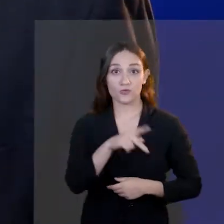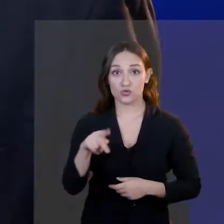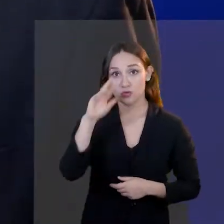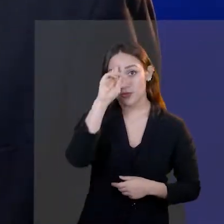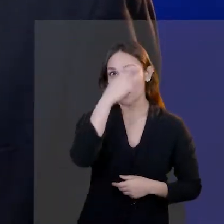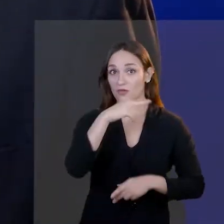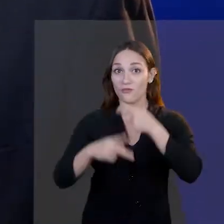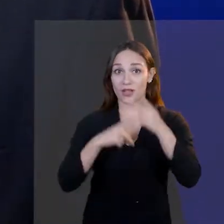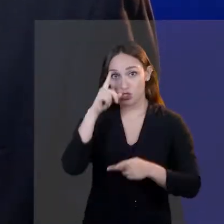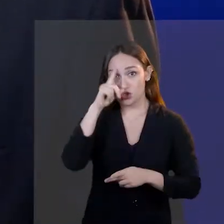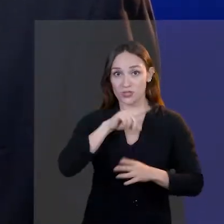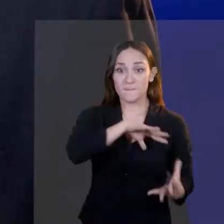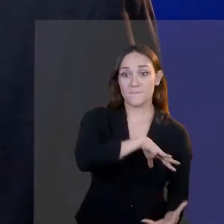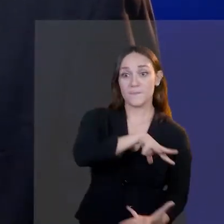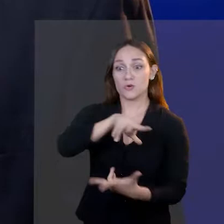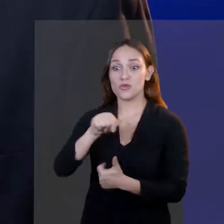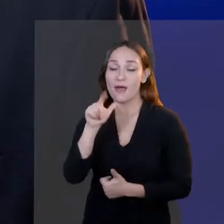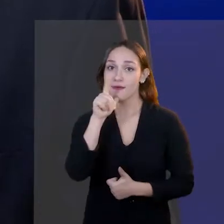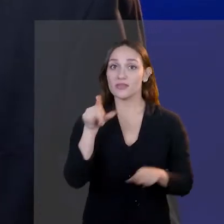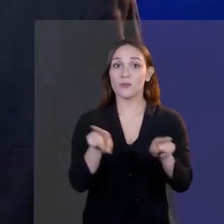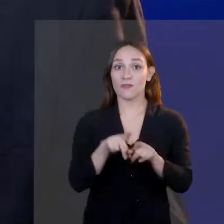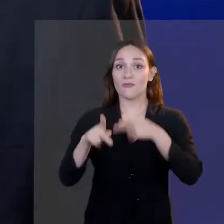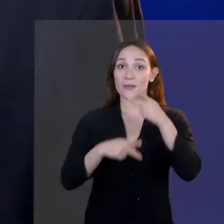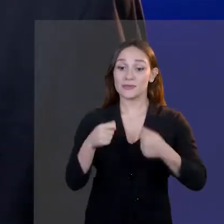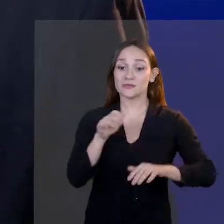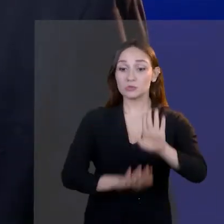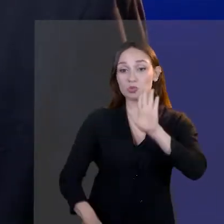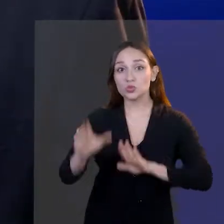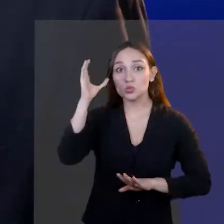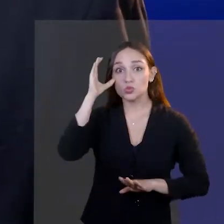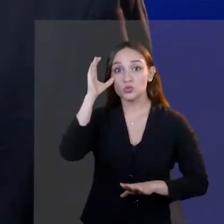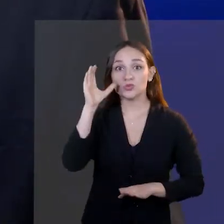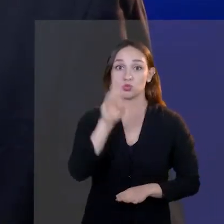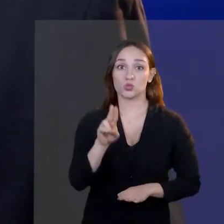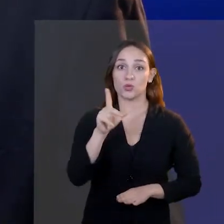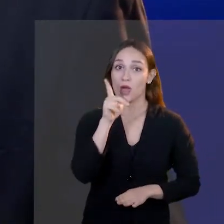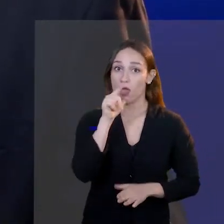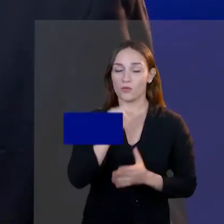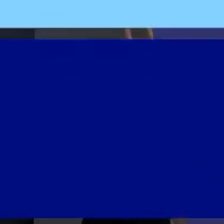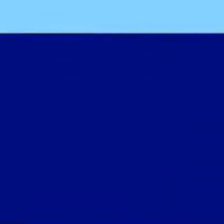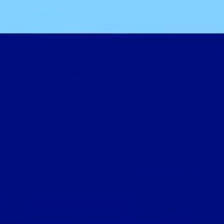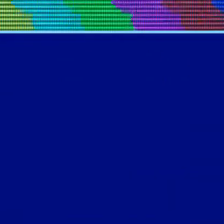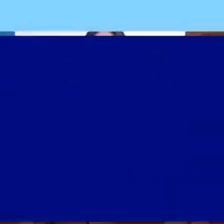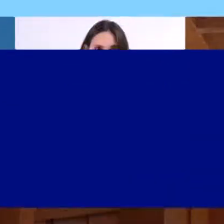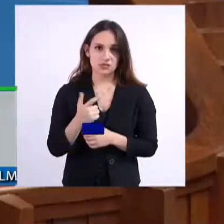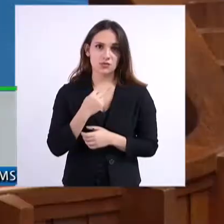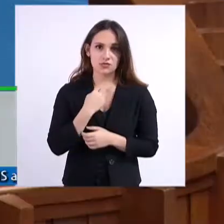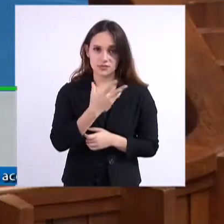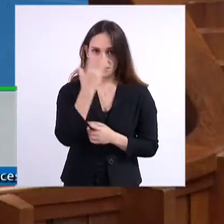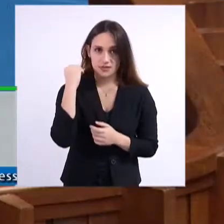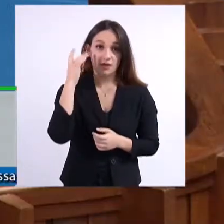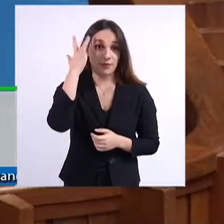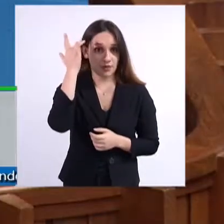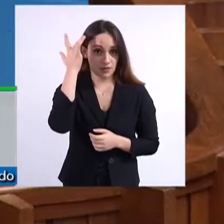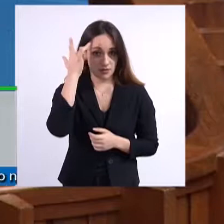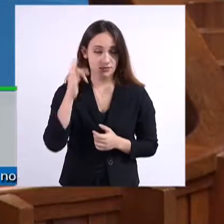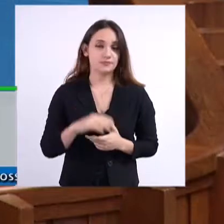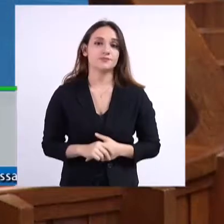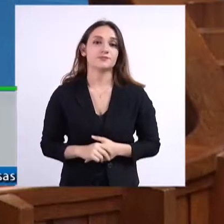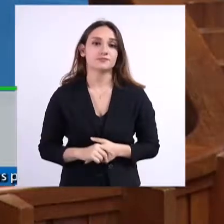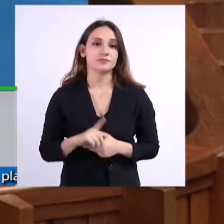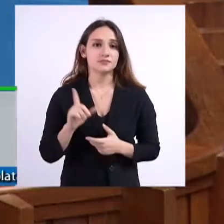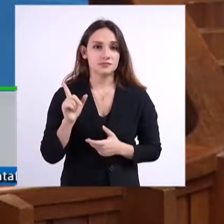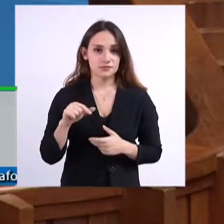Professor Rinaldo destaca o Dia Mundial da Água e a necessidade do consumo consciente. Amanhã, senhor presidente,